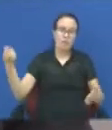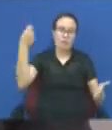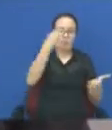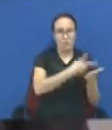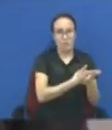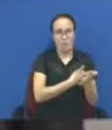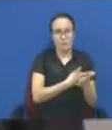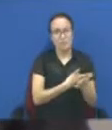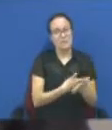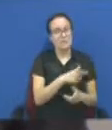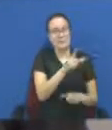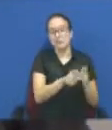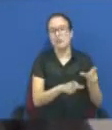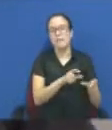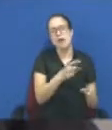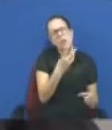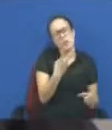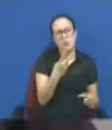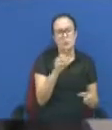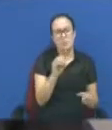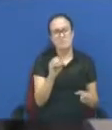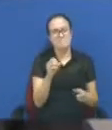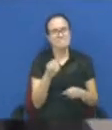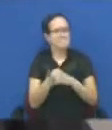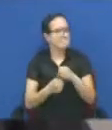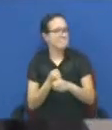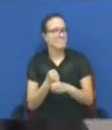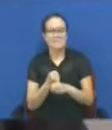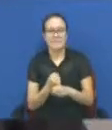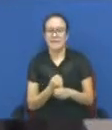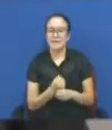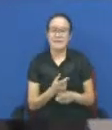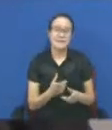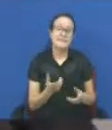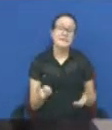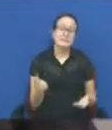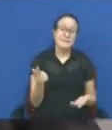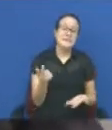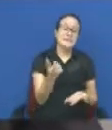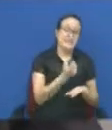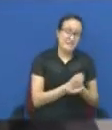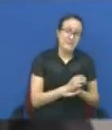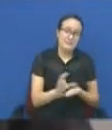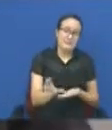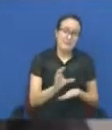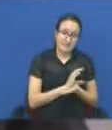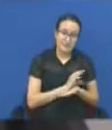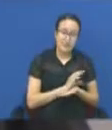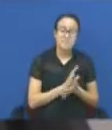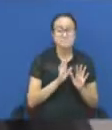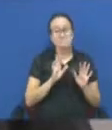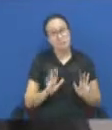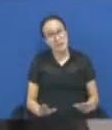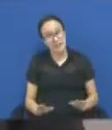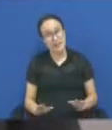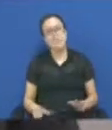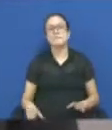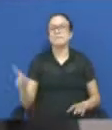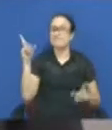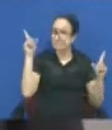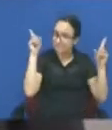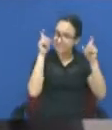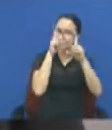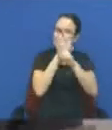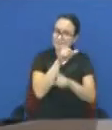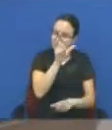trabalhadores em 2 anos receberam todas as suas verbas. Mas é um calvário para todos os trabalhadores receberem quando a